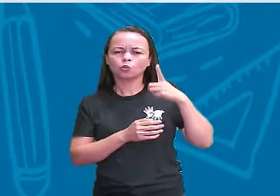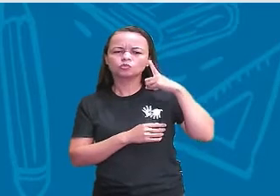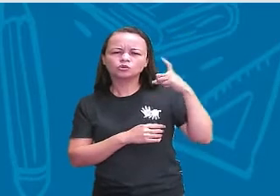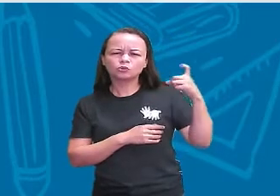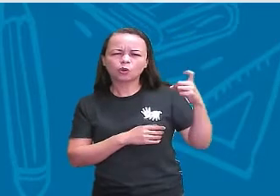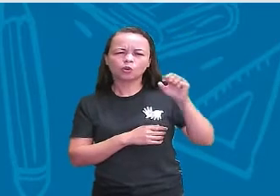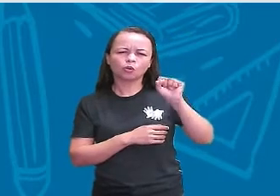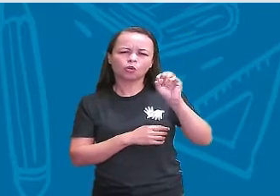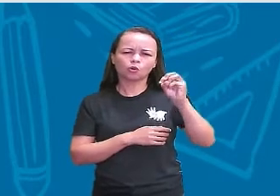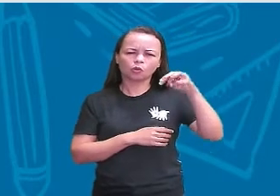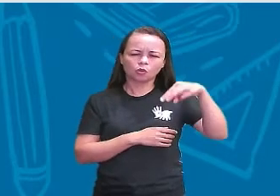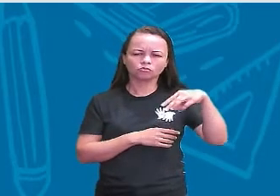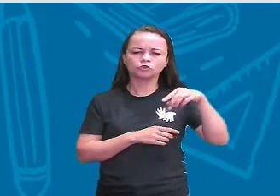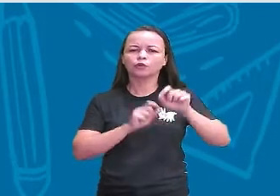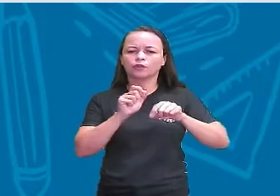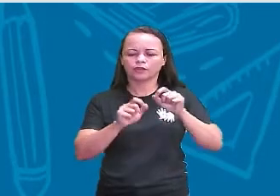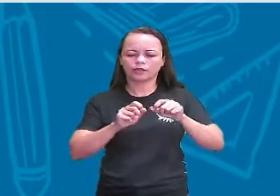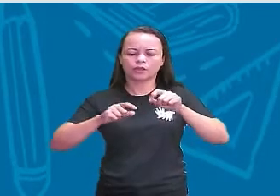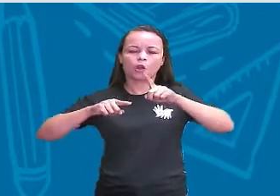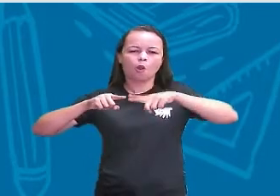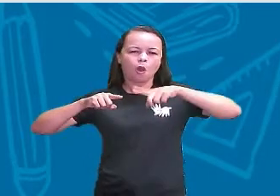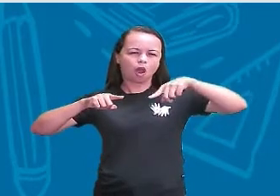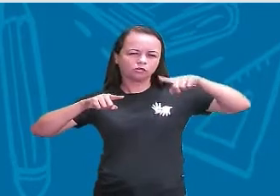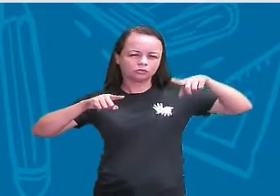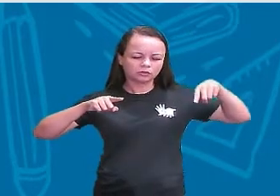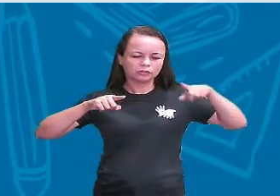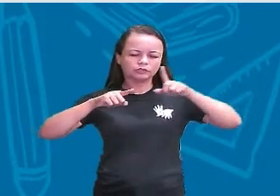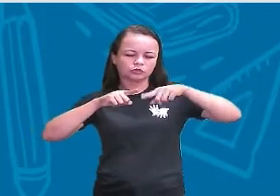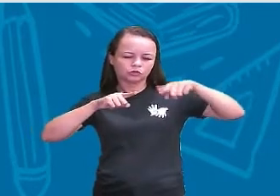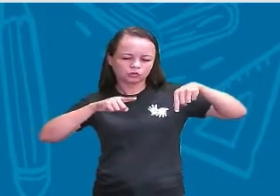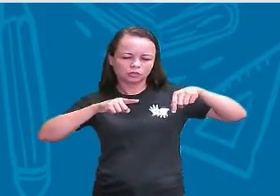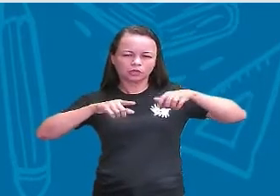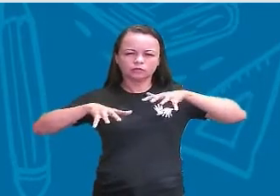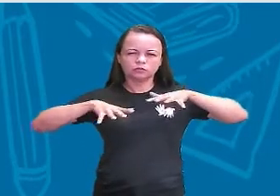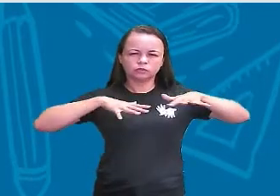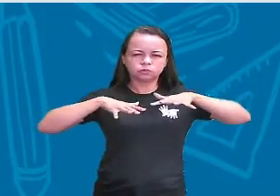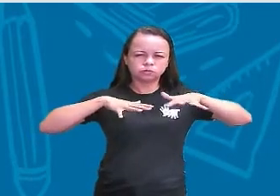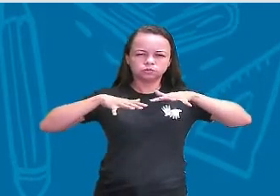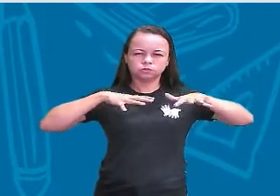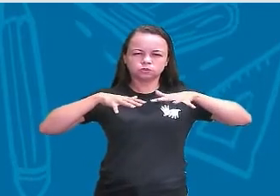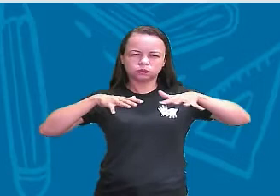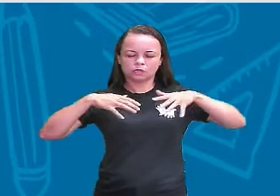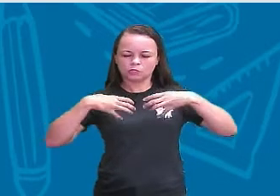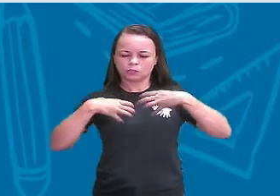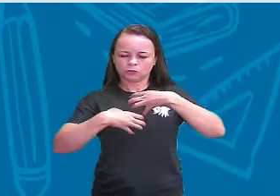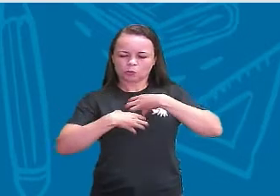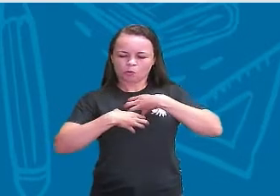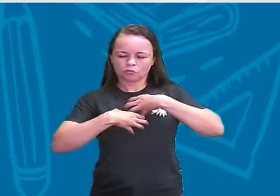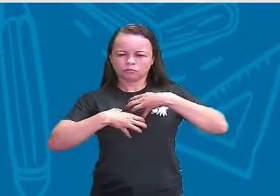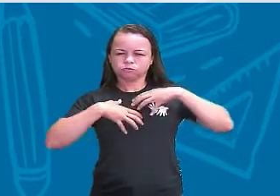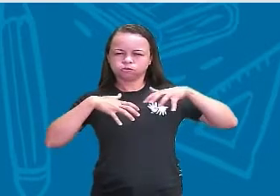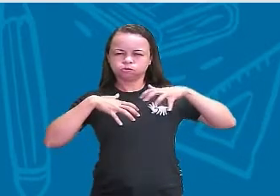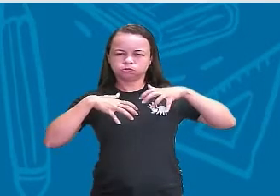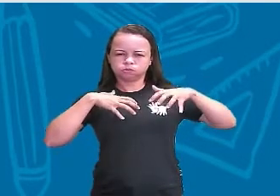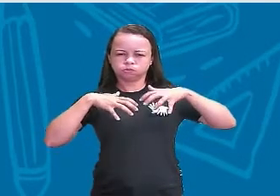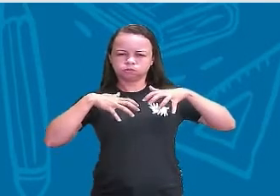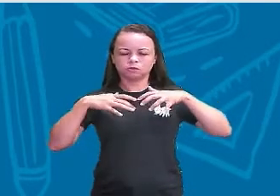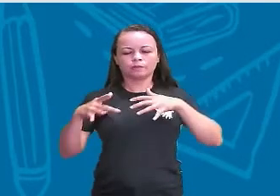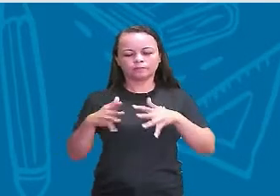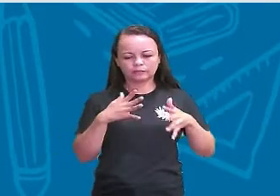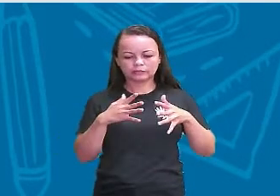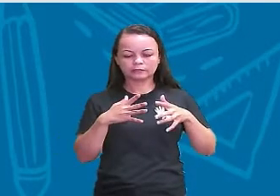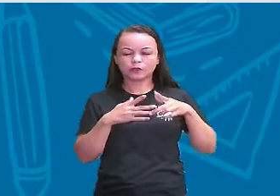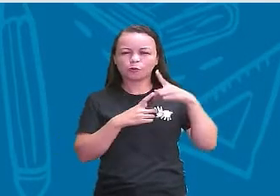que ondas sonoras produzidas por vibrações de um corpo, tá certo? Então o som,